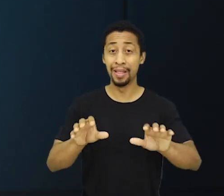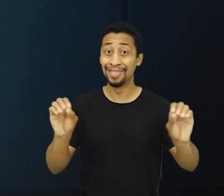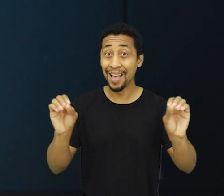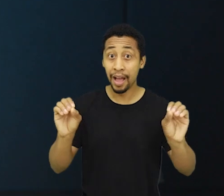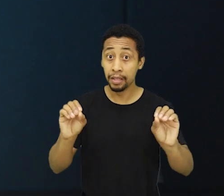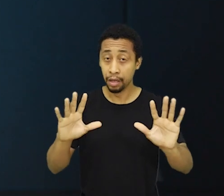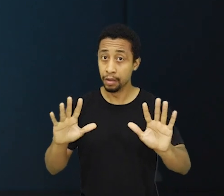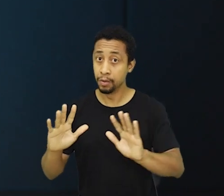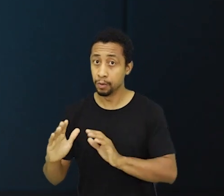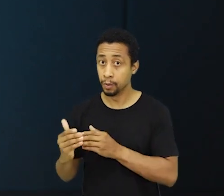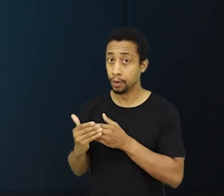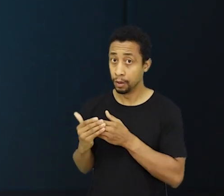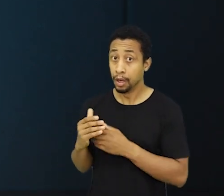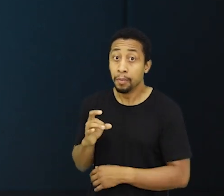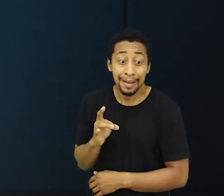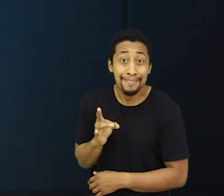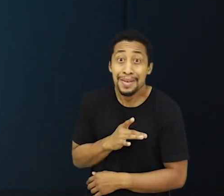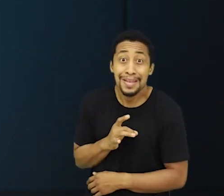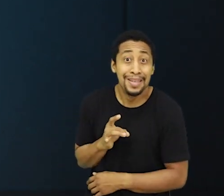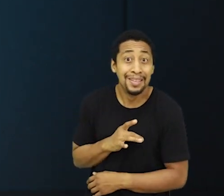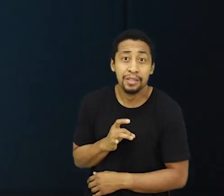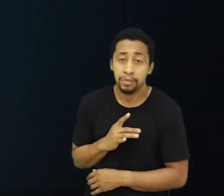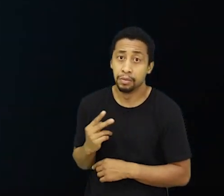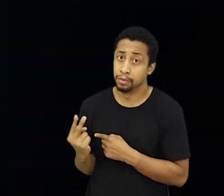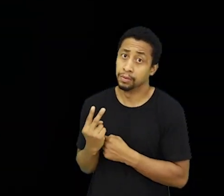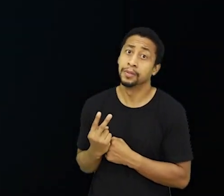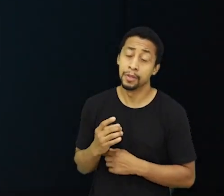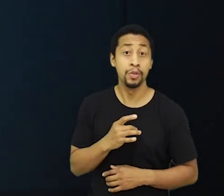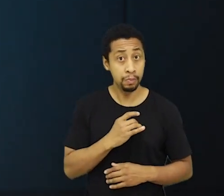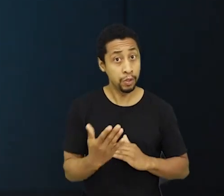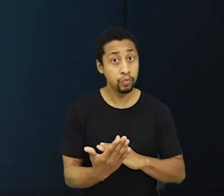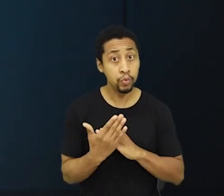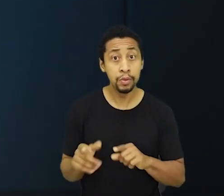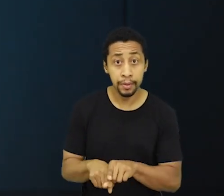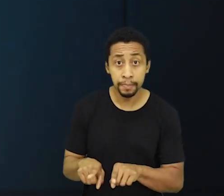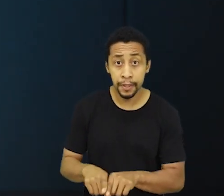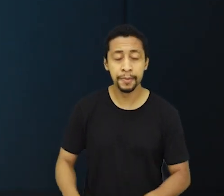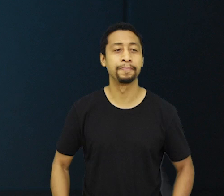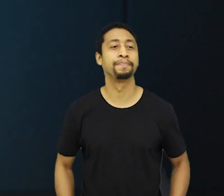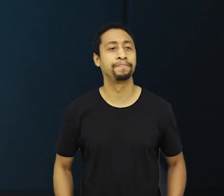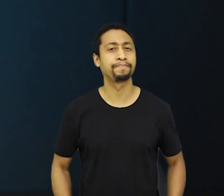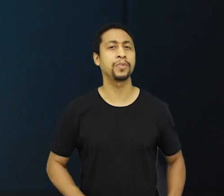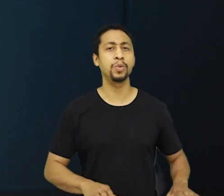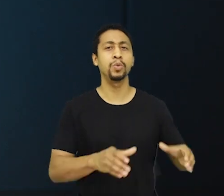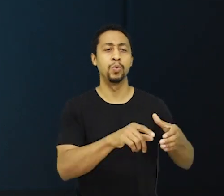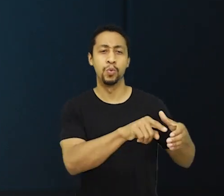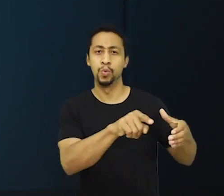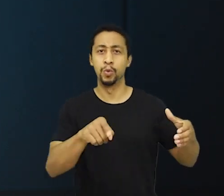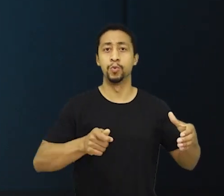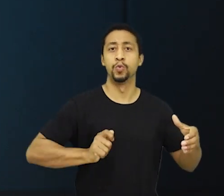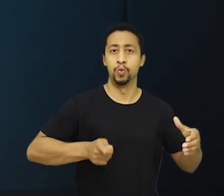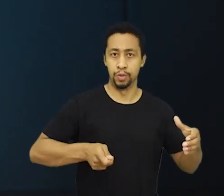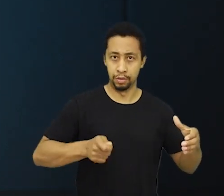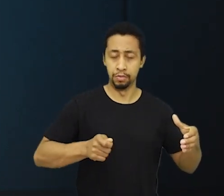por medo. De modo que o medo também me ajudou. Dos juízes de primeira instância, meus